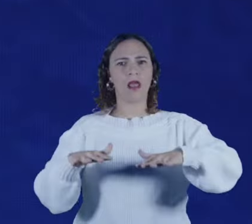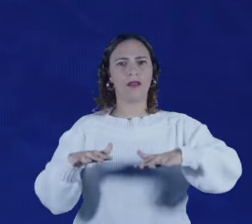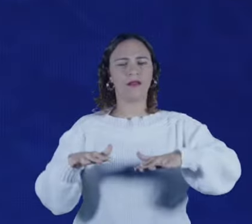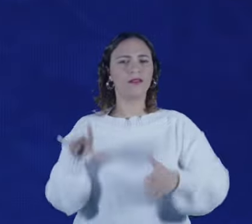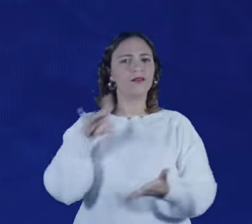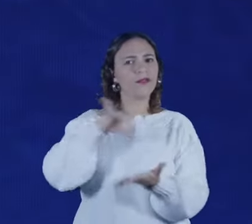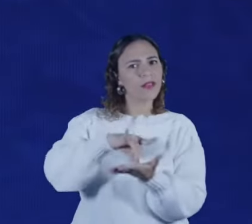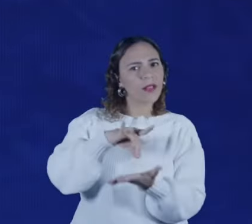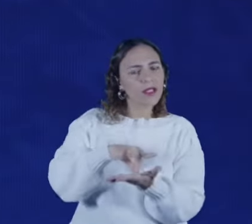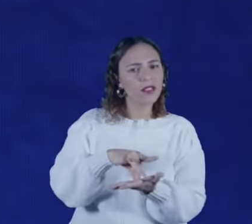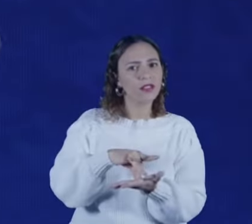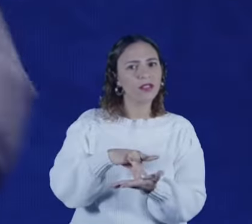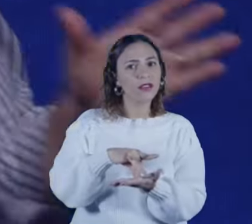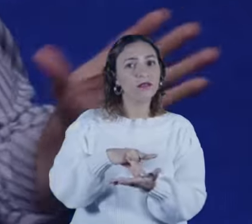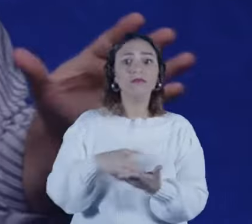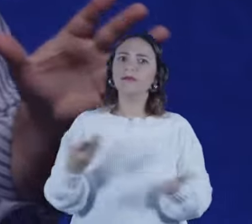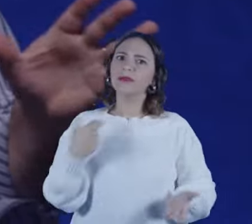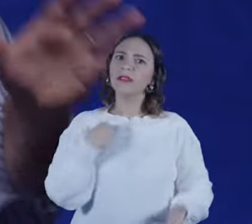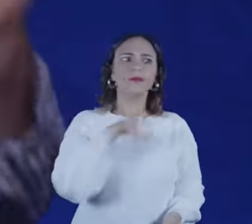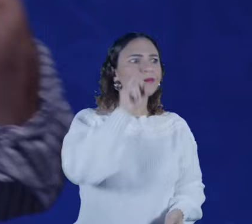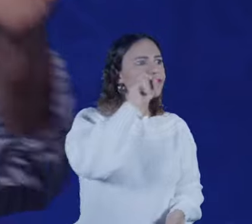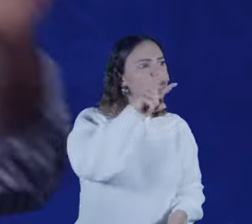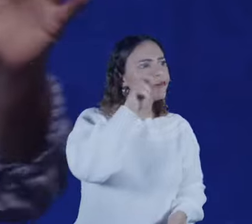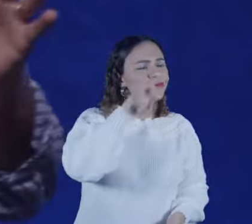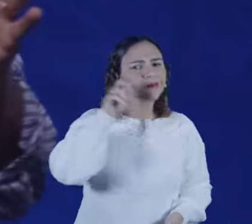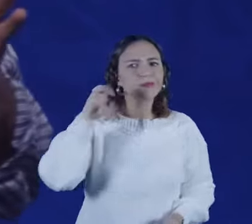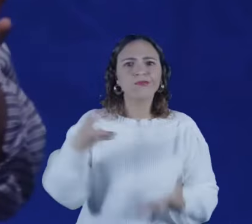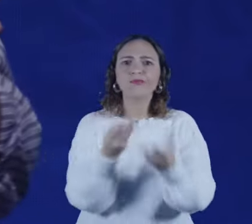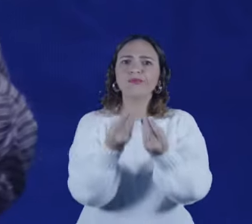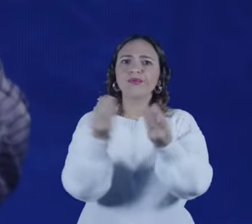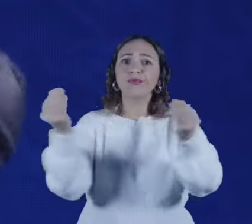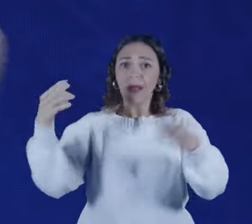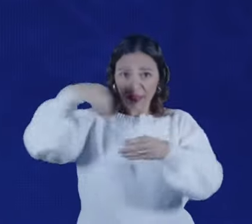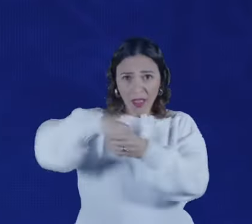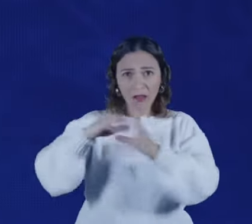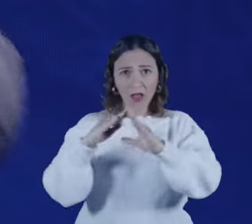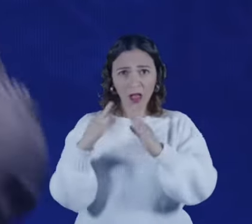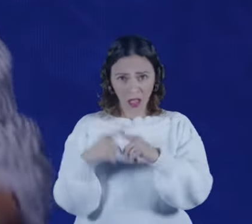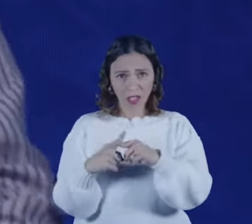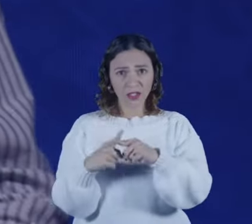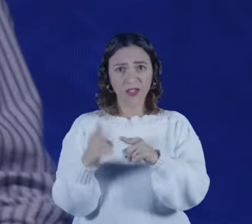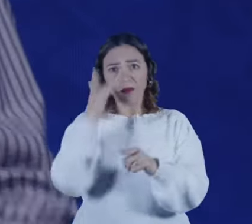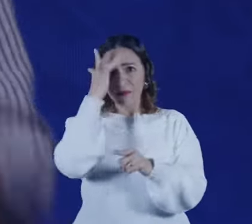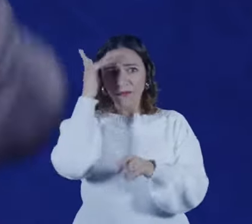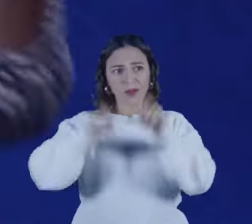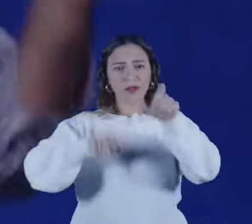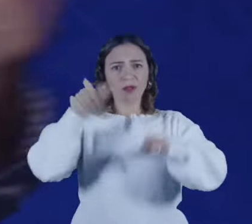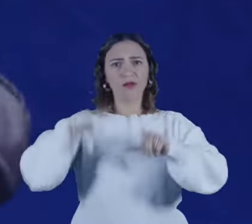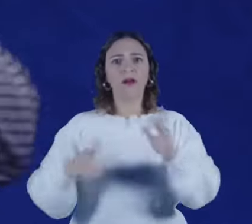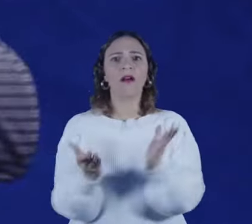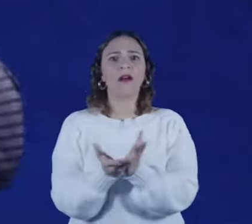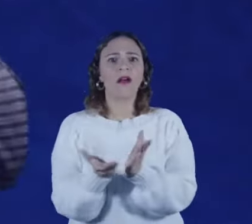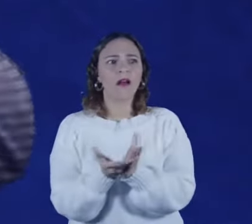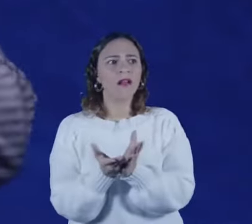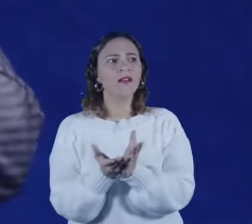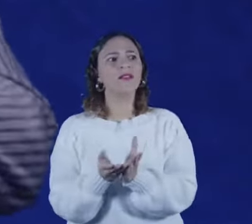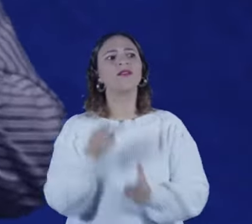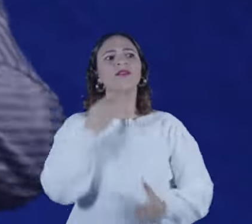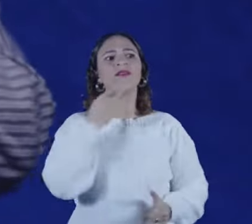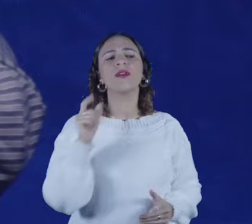a verdade. E hoje eu encontro muitos crentes dentro da igreja, e muitos desses que estão me vendo aí, dizendo o seguinte: